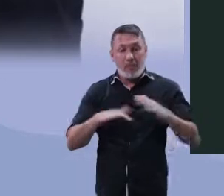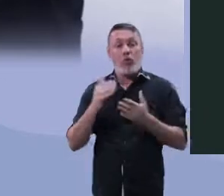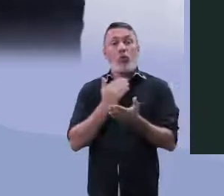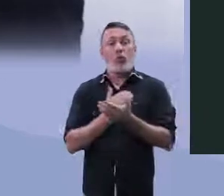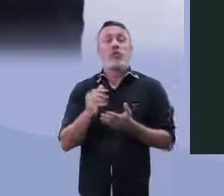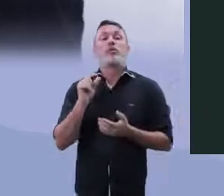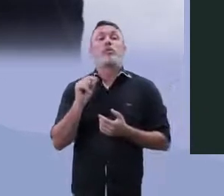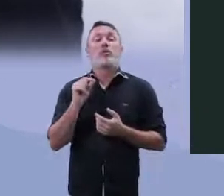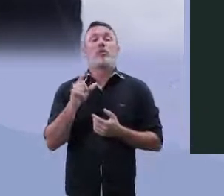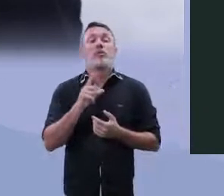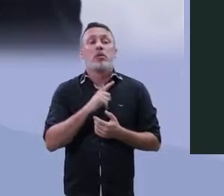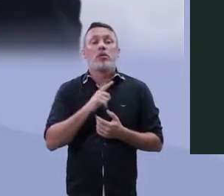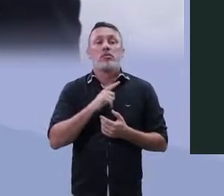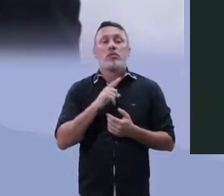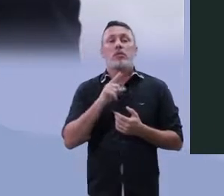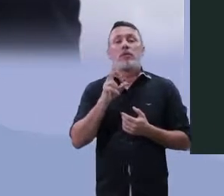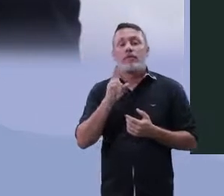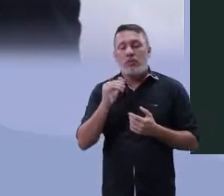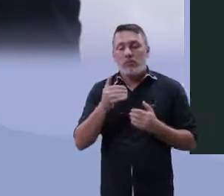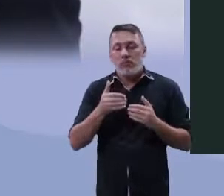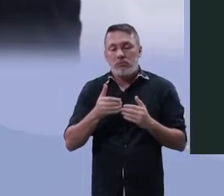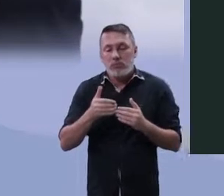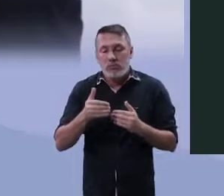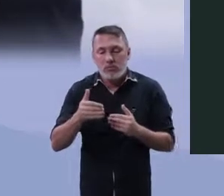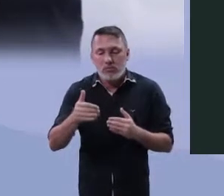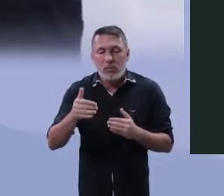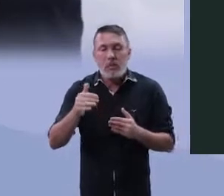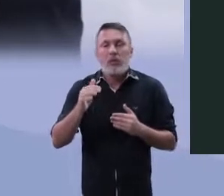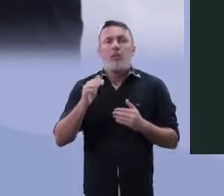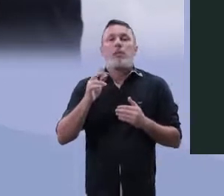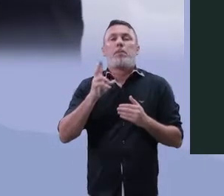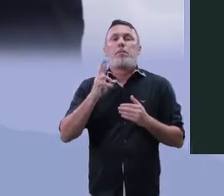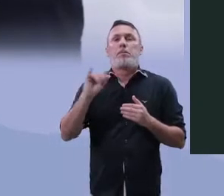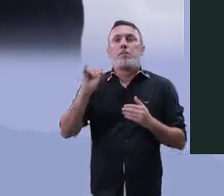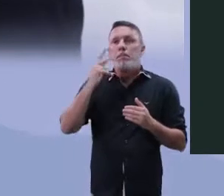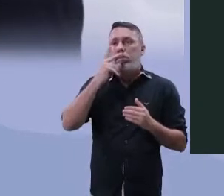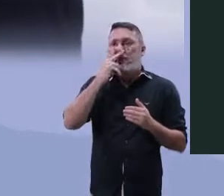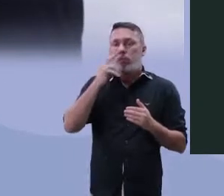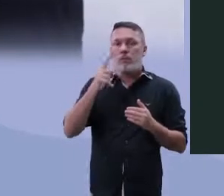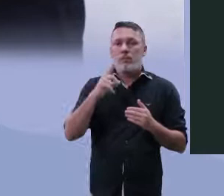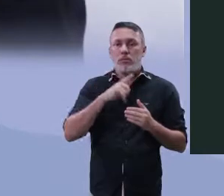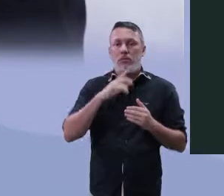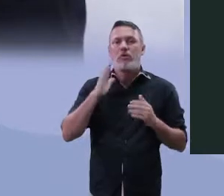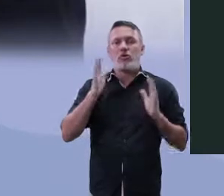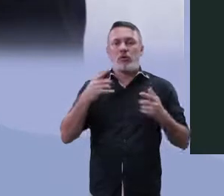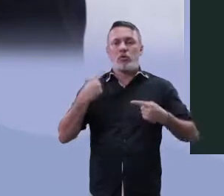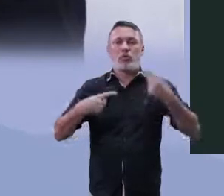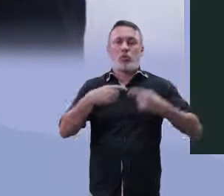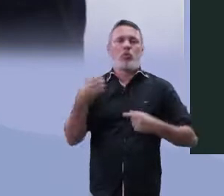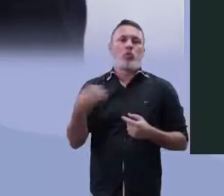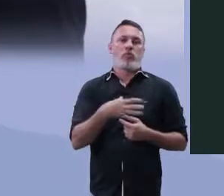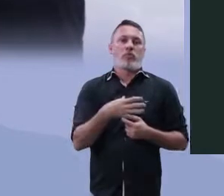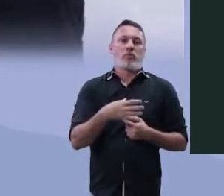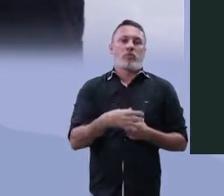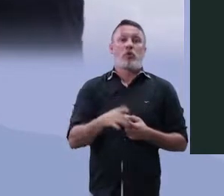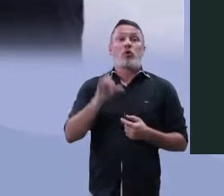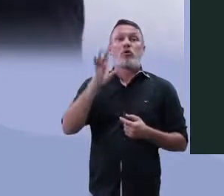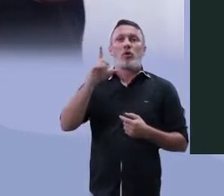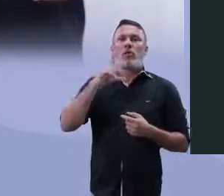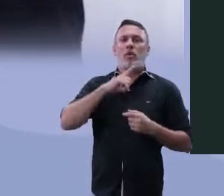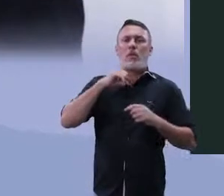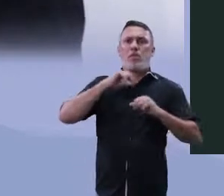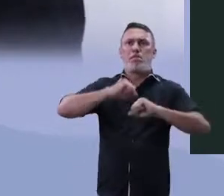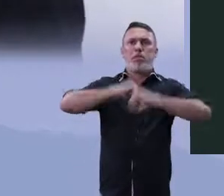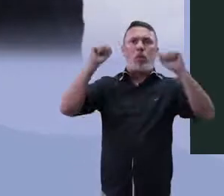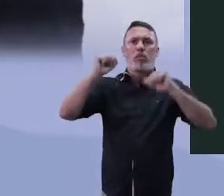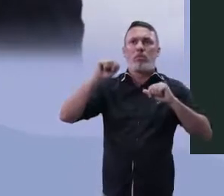esses movimentos eles acabam, digamos, trazendo à tona a discussão não apenas da